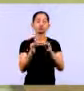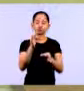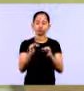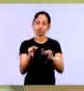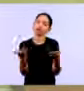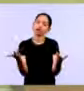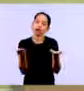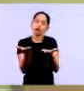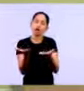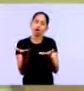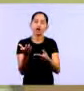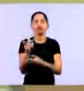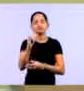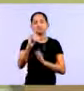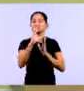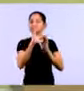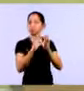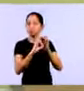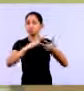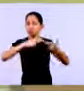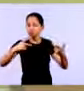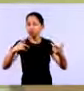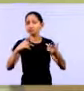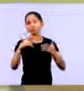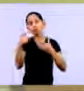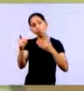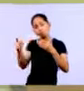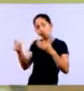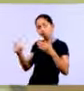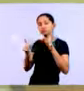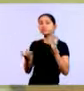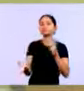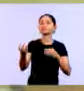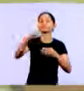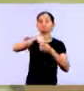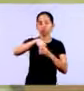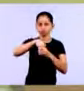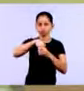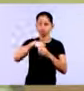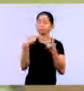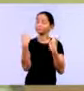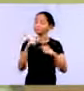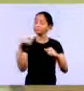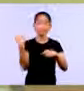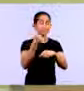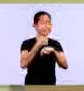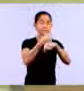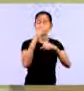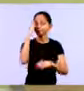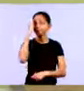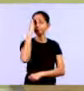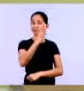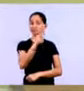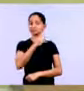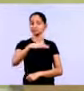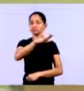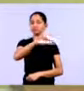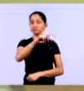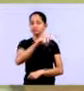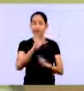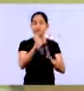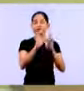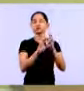tanto o Código Tributário quanto essas outras leis complementares devem respeitar a Constituição. Ou seja, não pode ter em um de